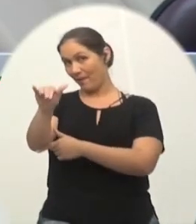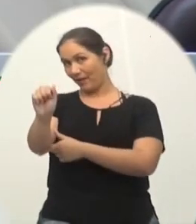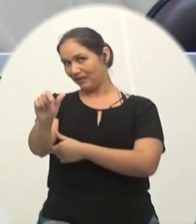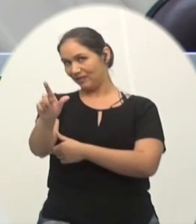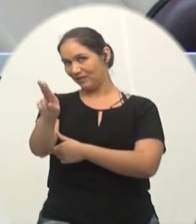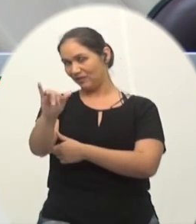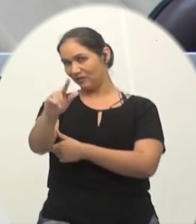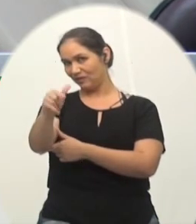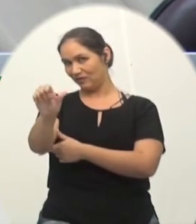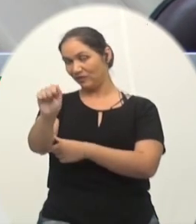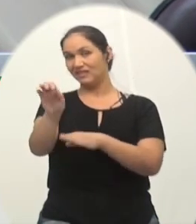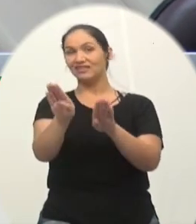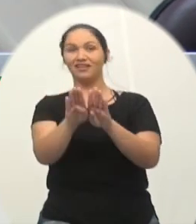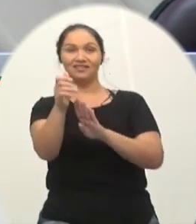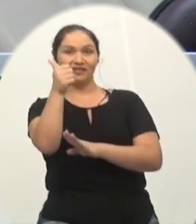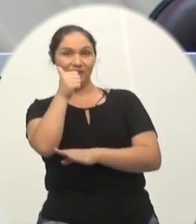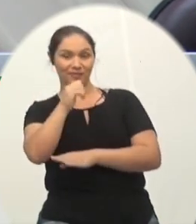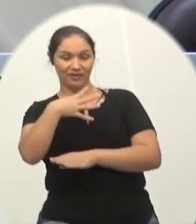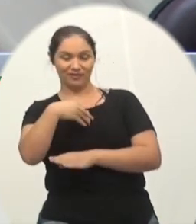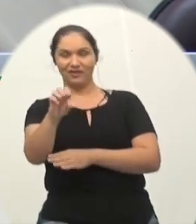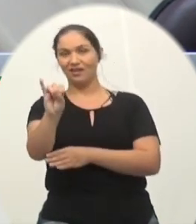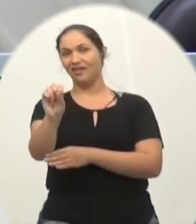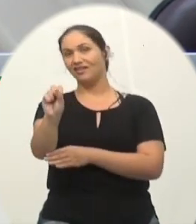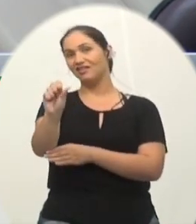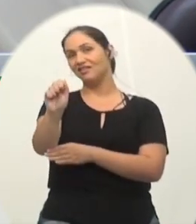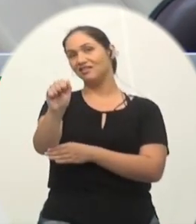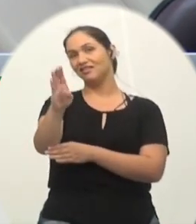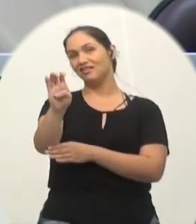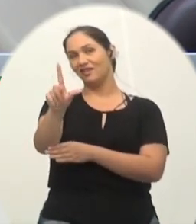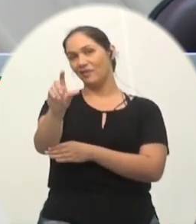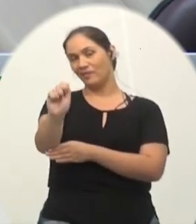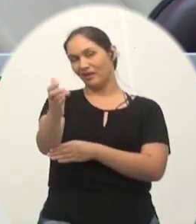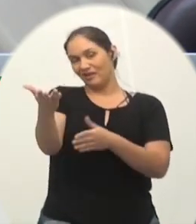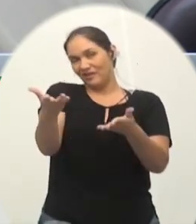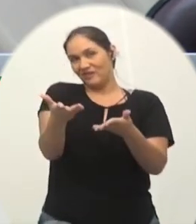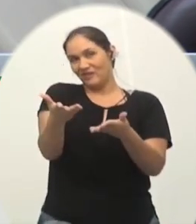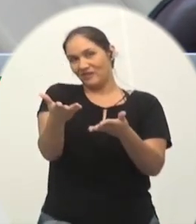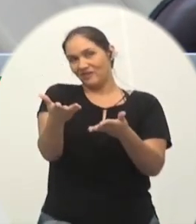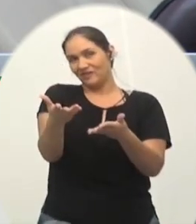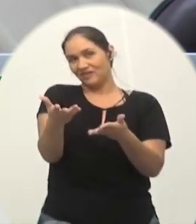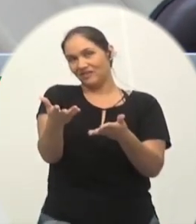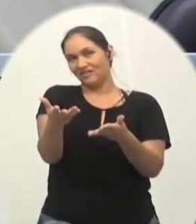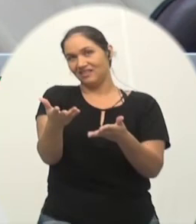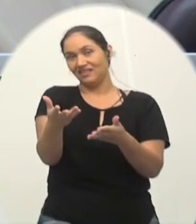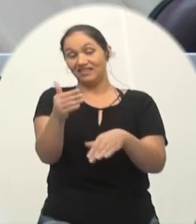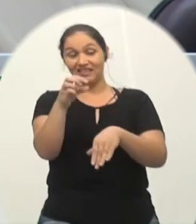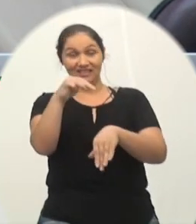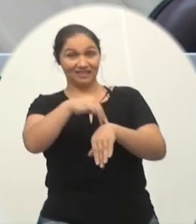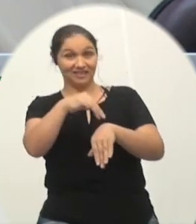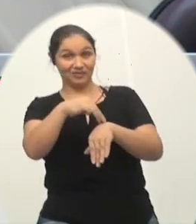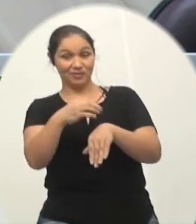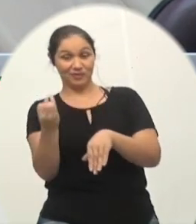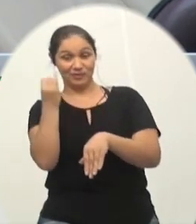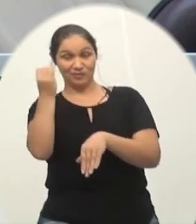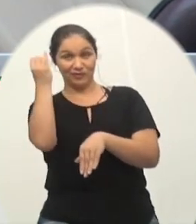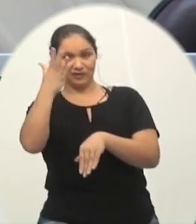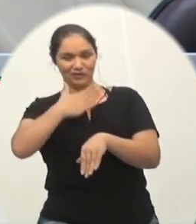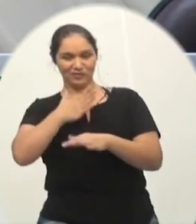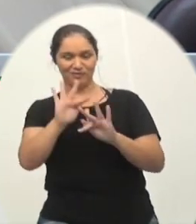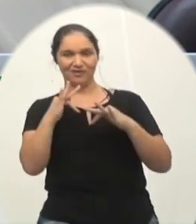Luísa, a Isabela, né, que veio aqui prestigiar o pai. Eu acho que é um momento importante também para a nossa família,